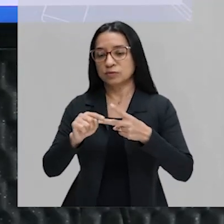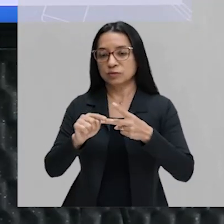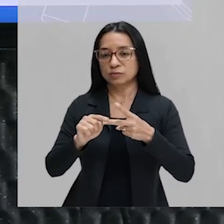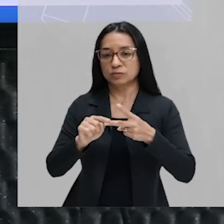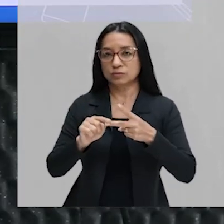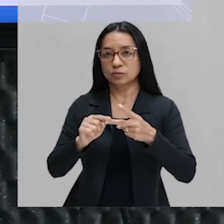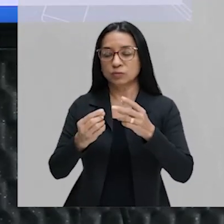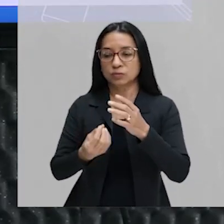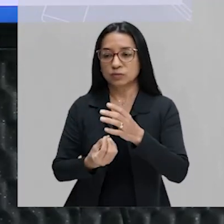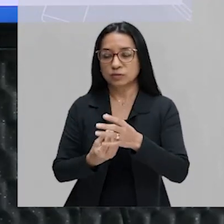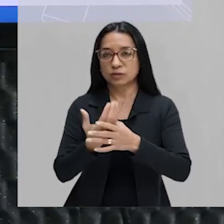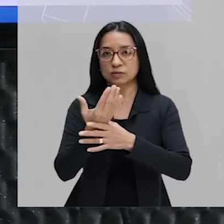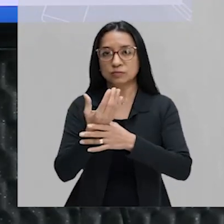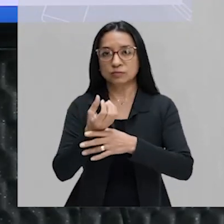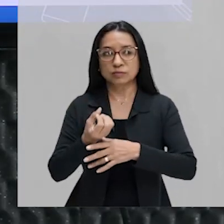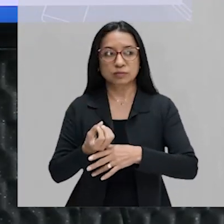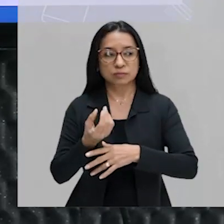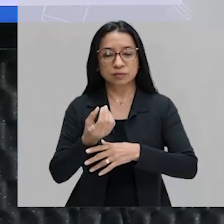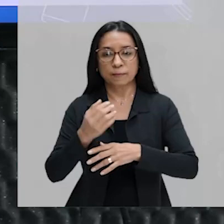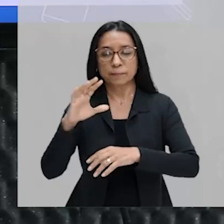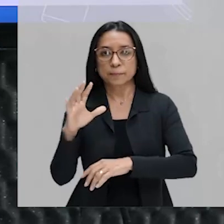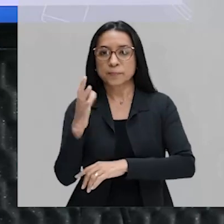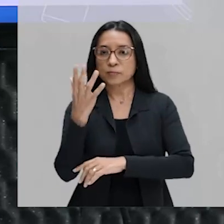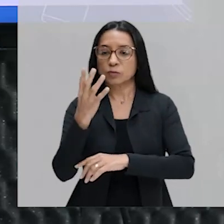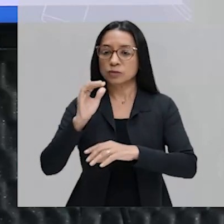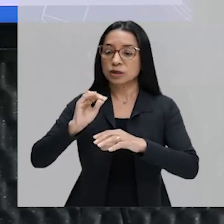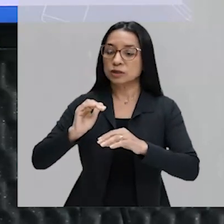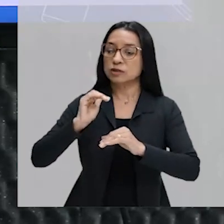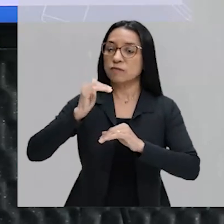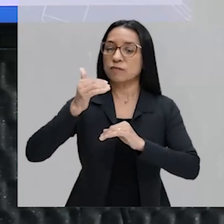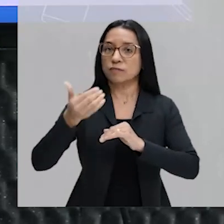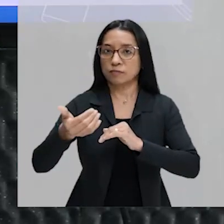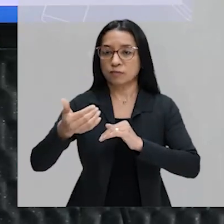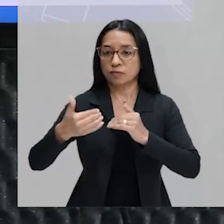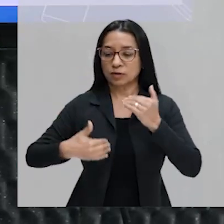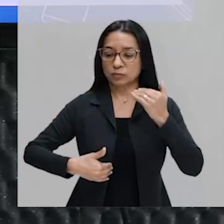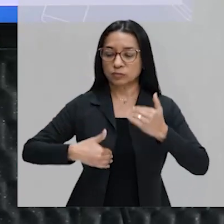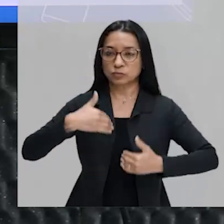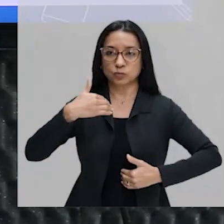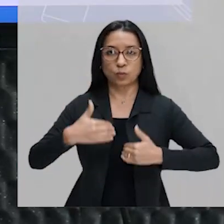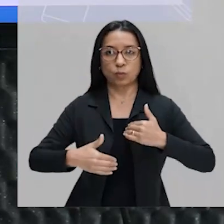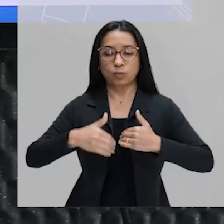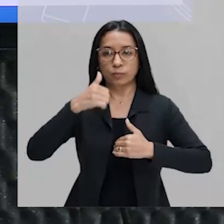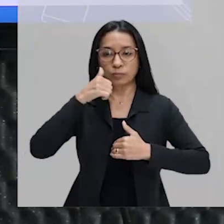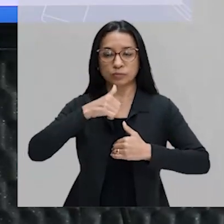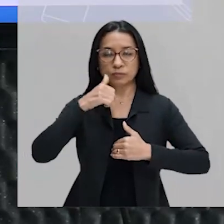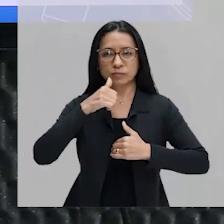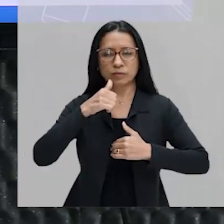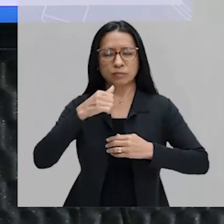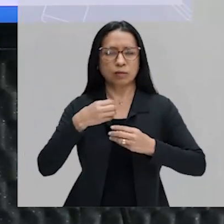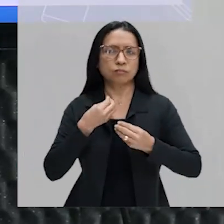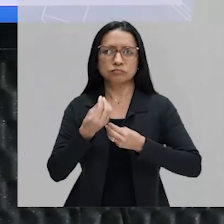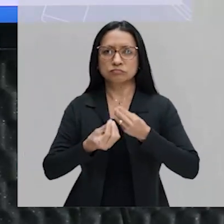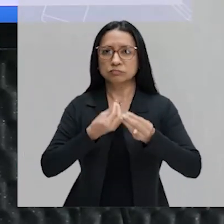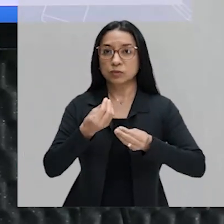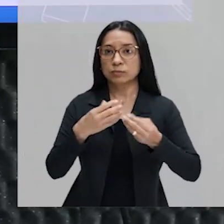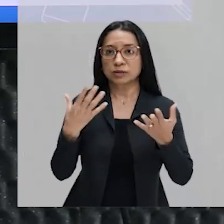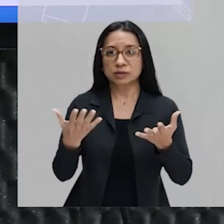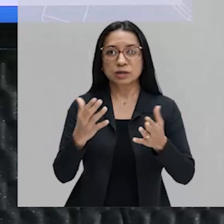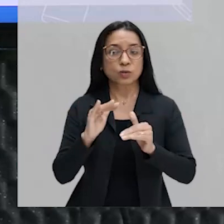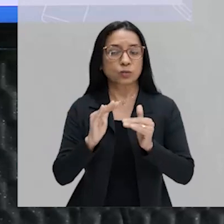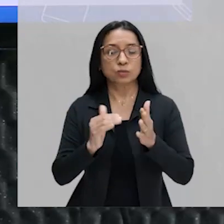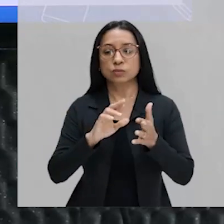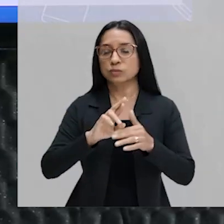da fêmea, tá? Então é um desenvolvimento embrionário externo. Aí você pergunta, como assim? Todos os outros animais que